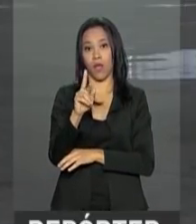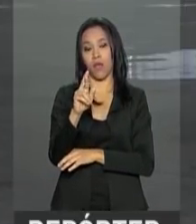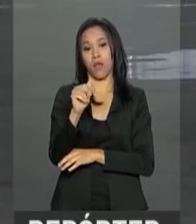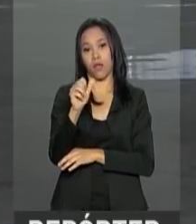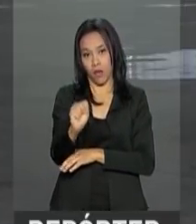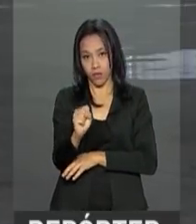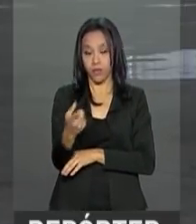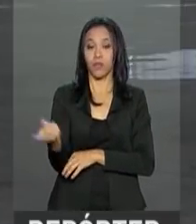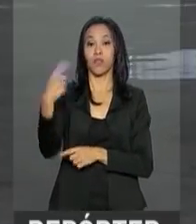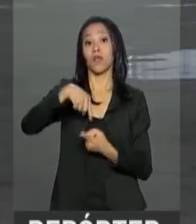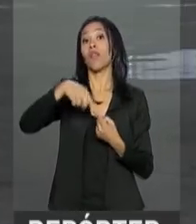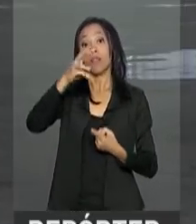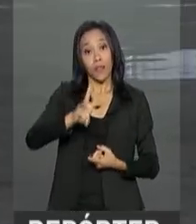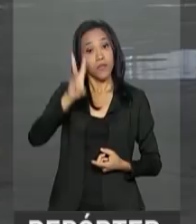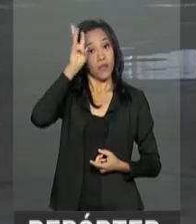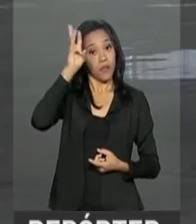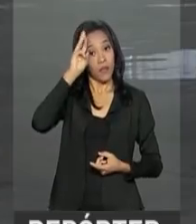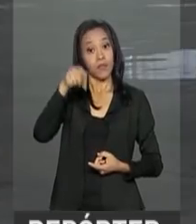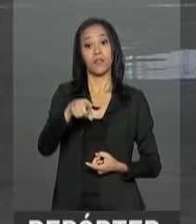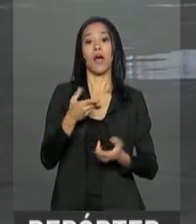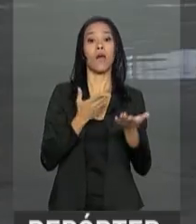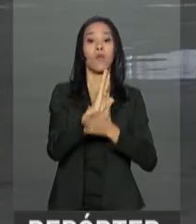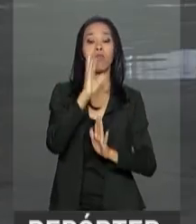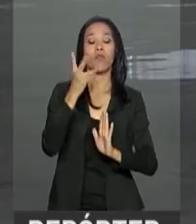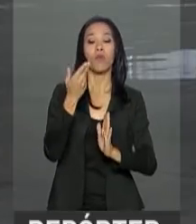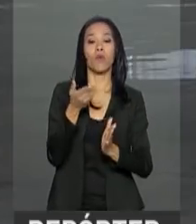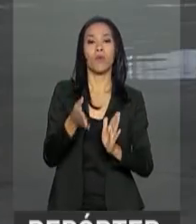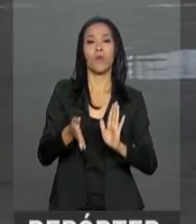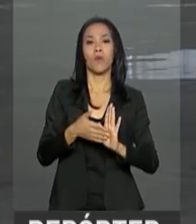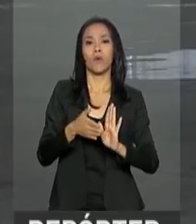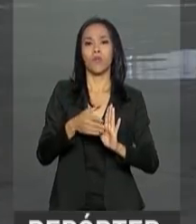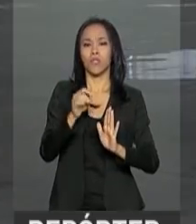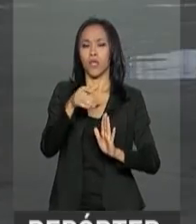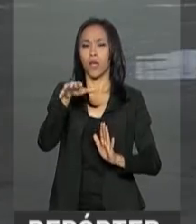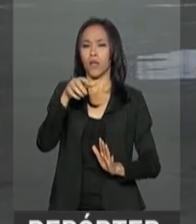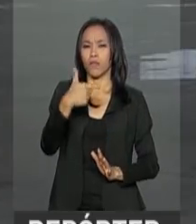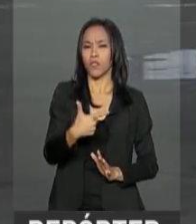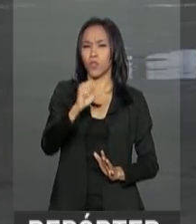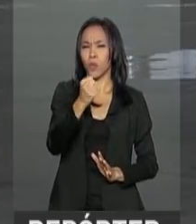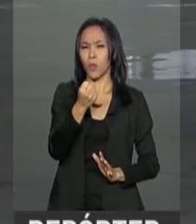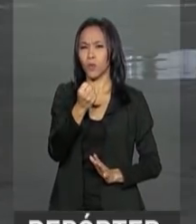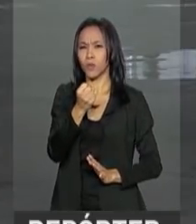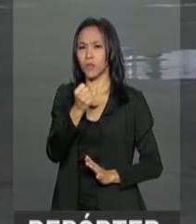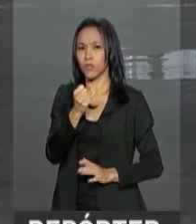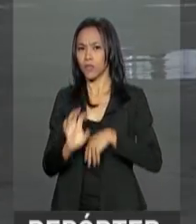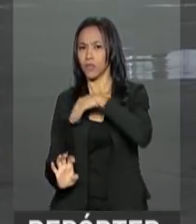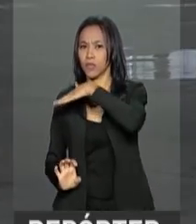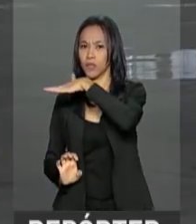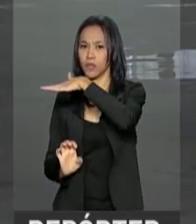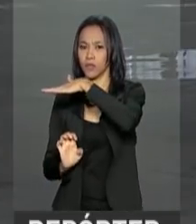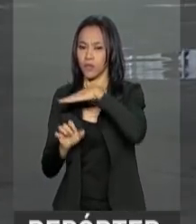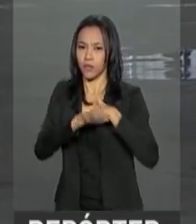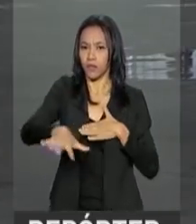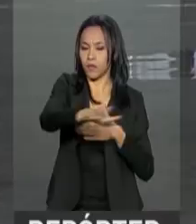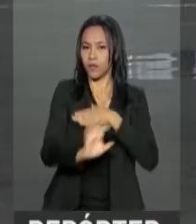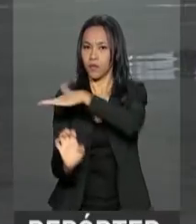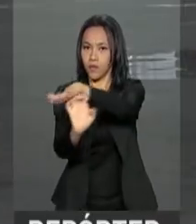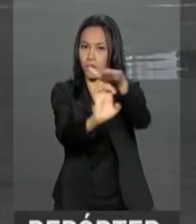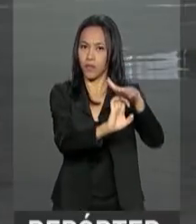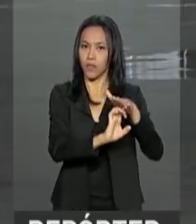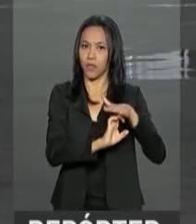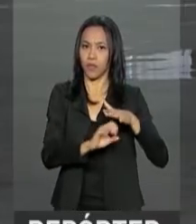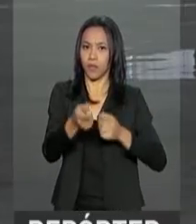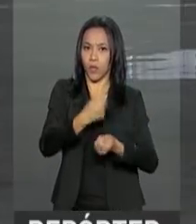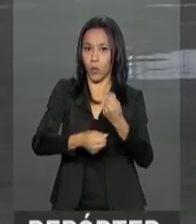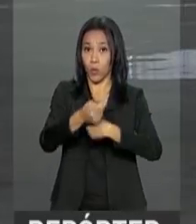aprovou o projeto que reonera a folha de pagamento de empresas de 28 setores da economia. A decisão atende ao pedido do governo